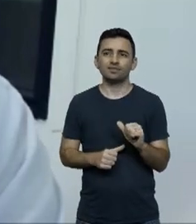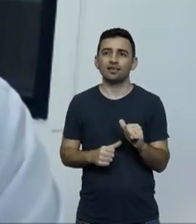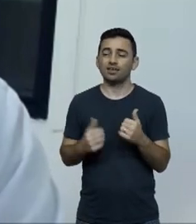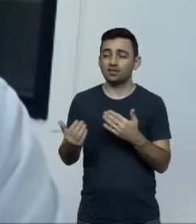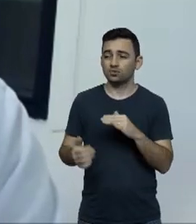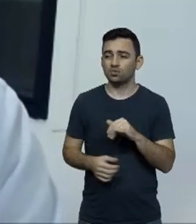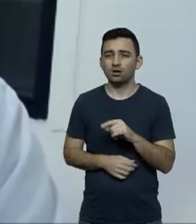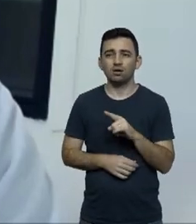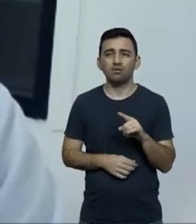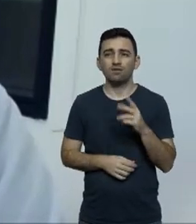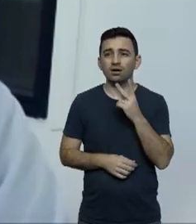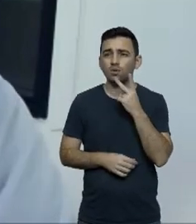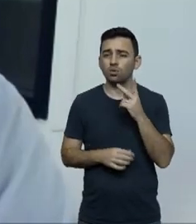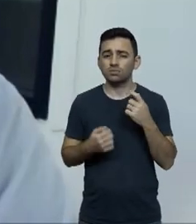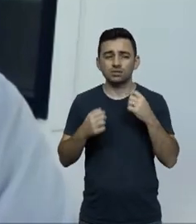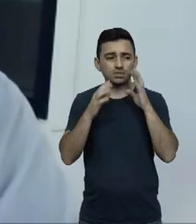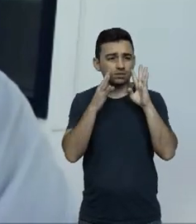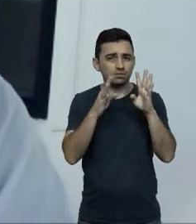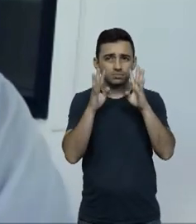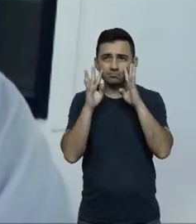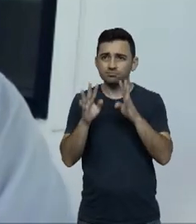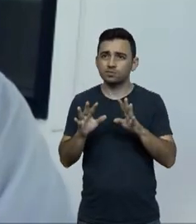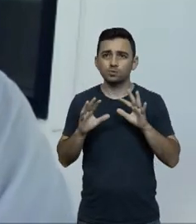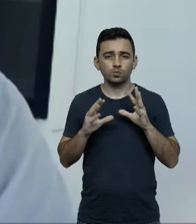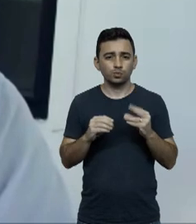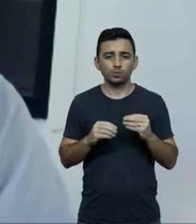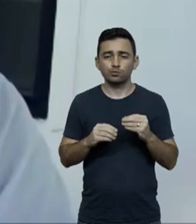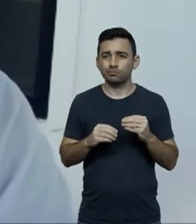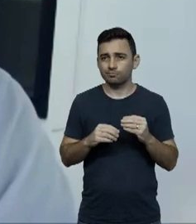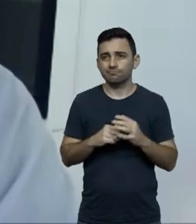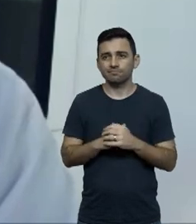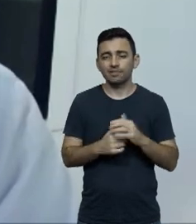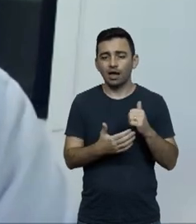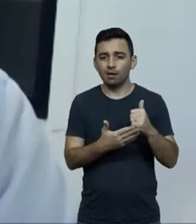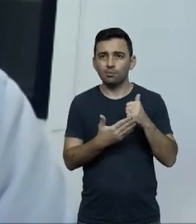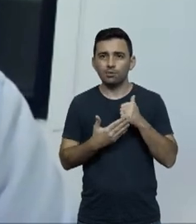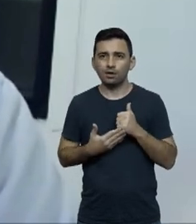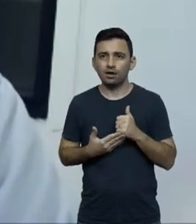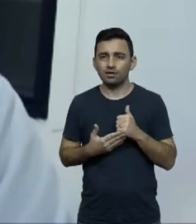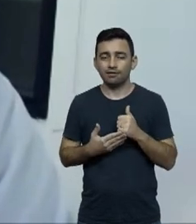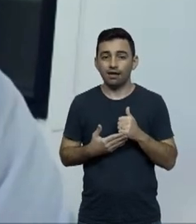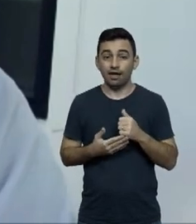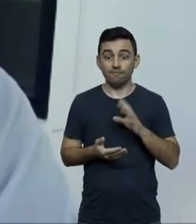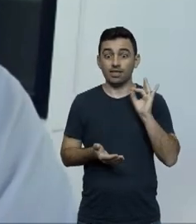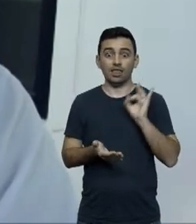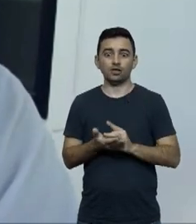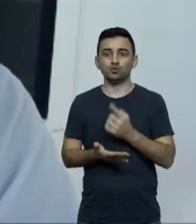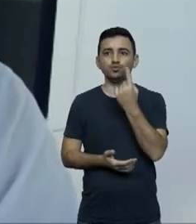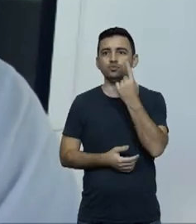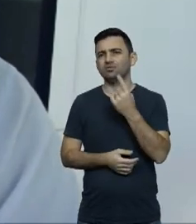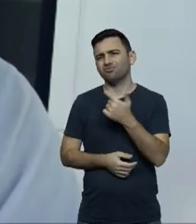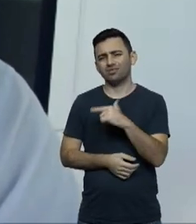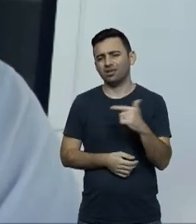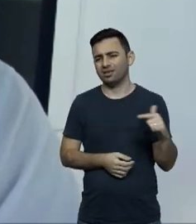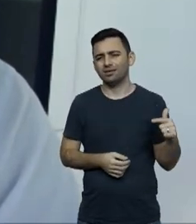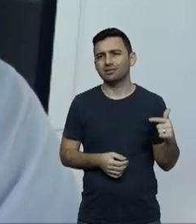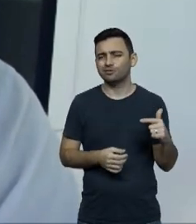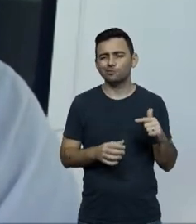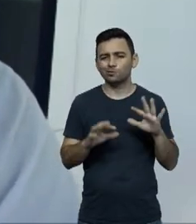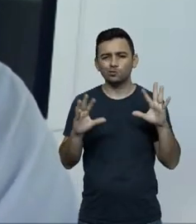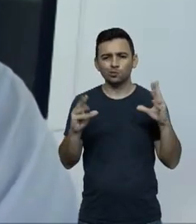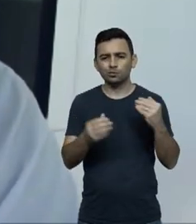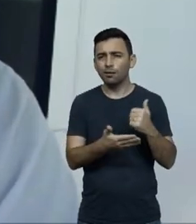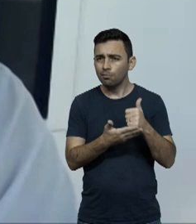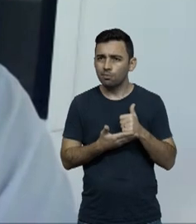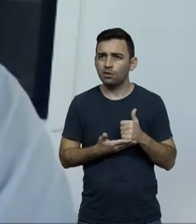João a gente tem que ouvir a todos né todos têm muito a contribuir é Ninguém é dono da verdade então a